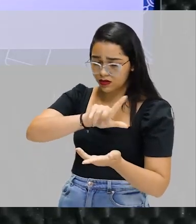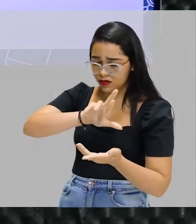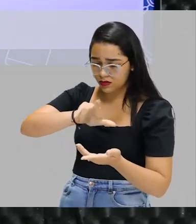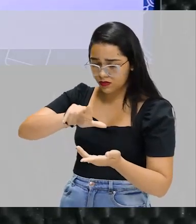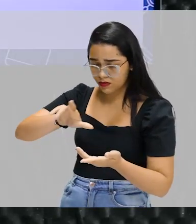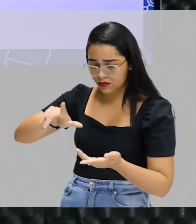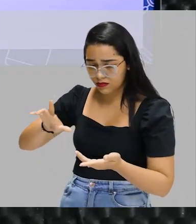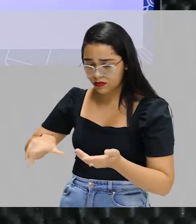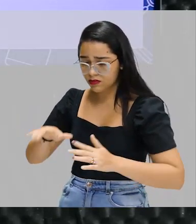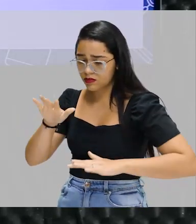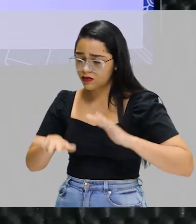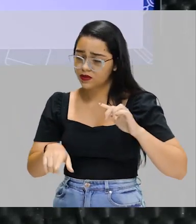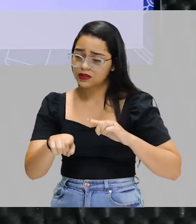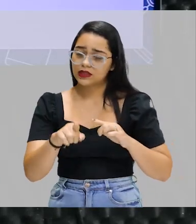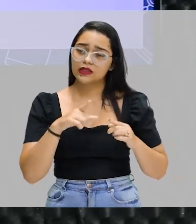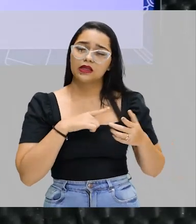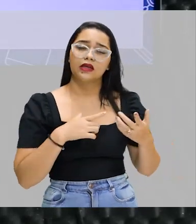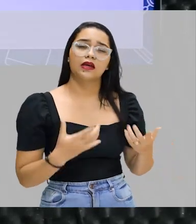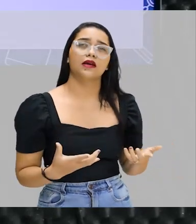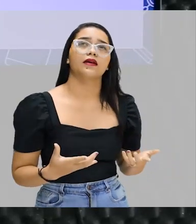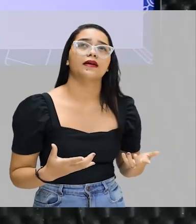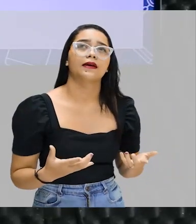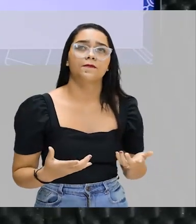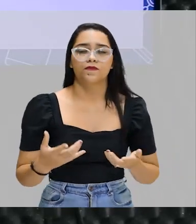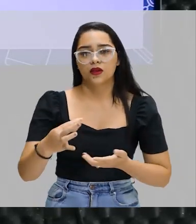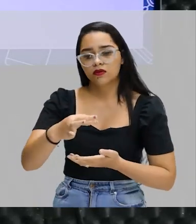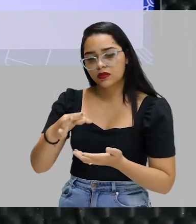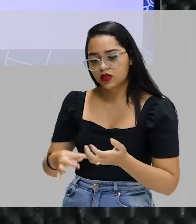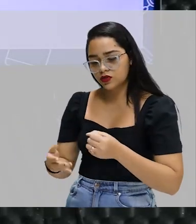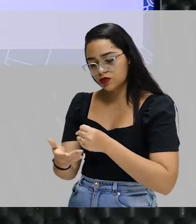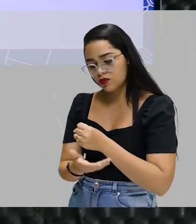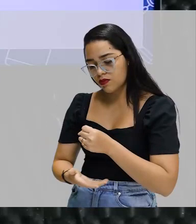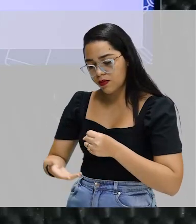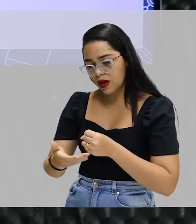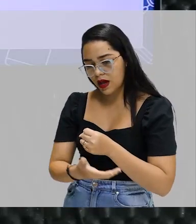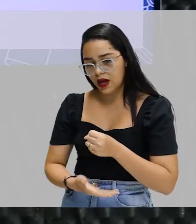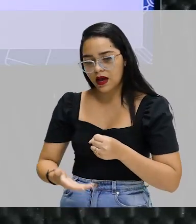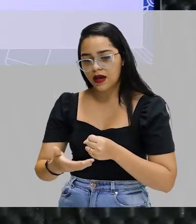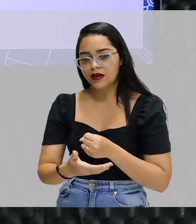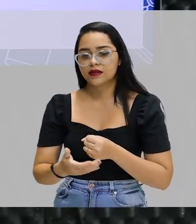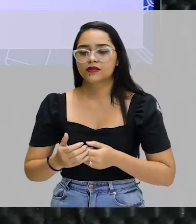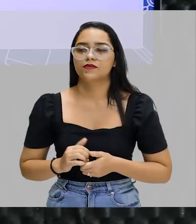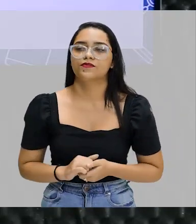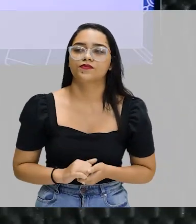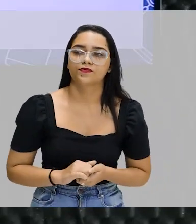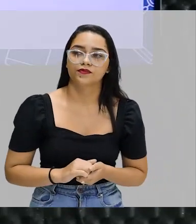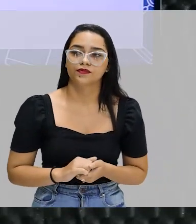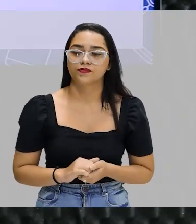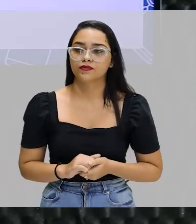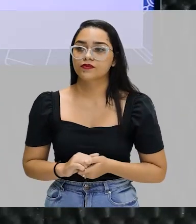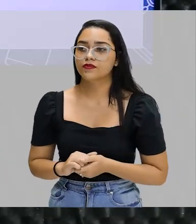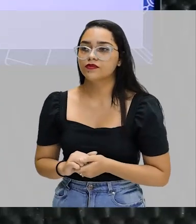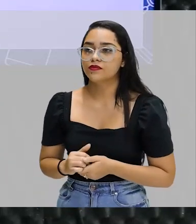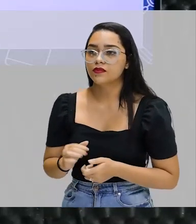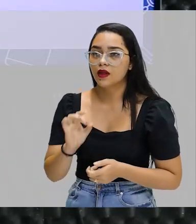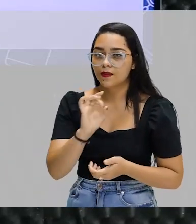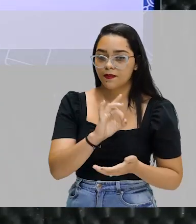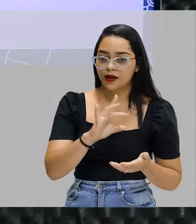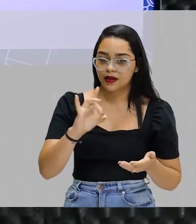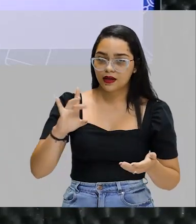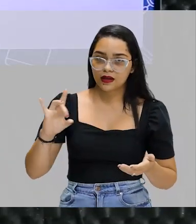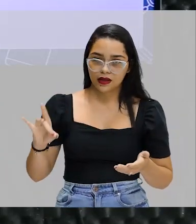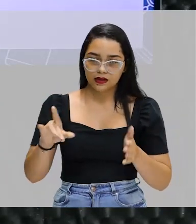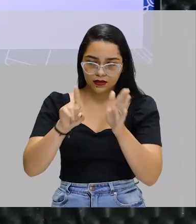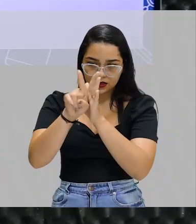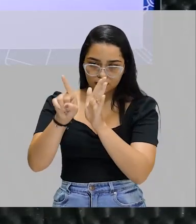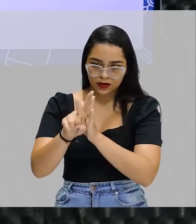diversos. Normalmente, o que você tem é um texto base, one base text, é um texto base para cada uma